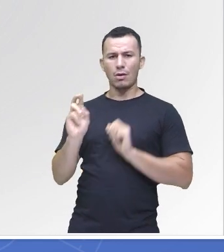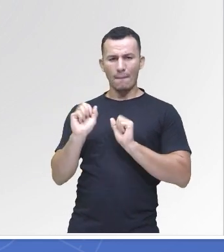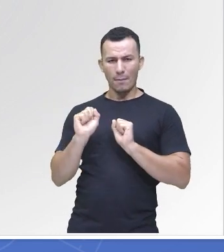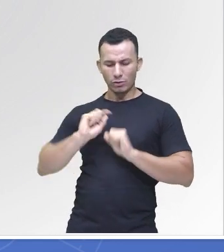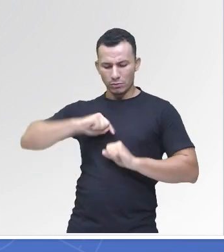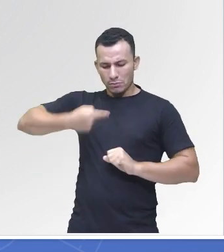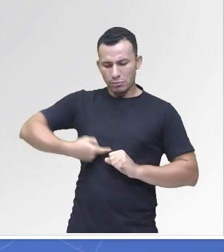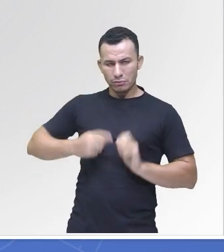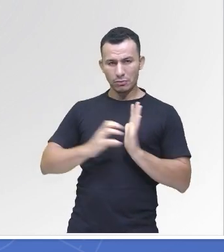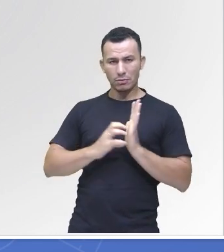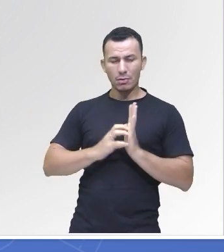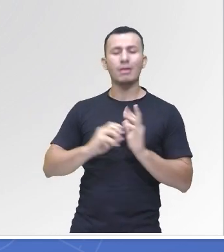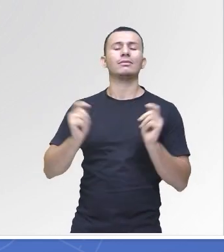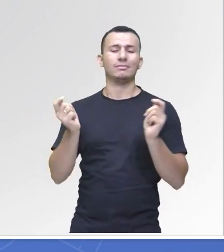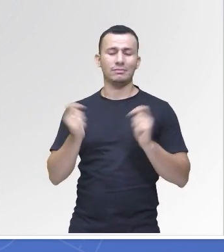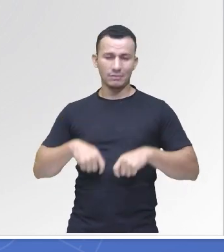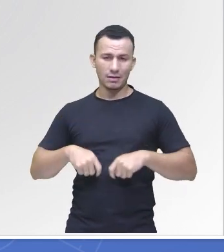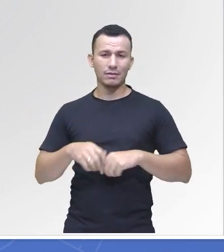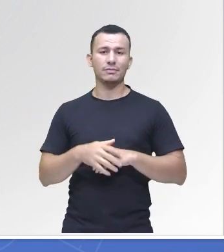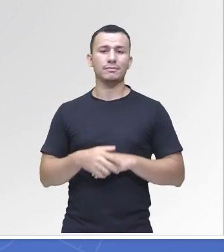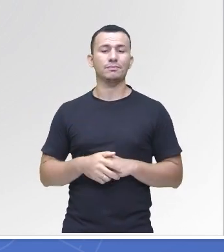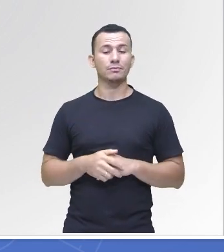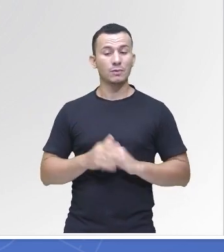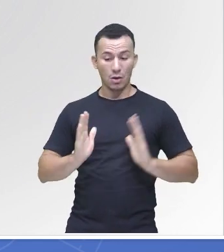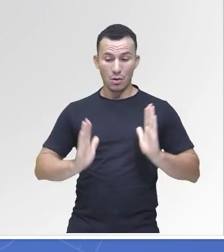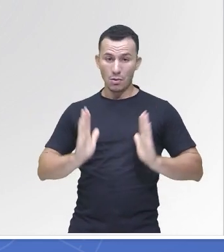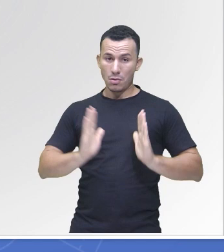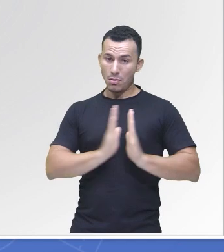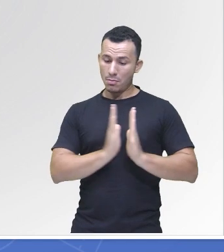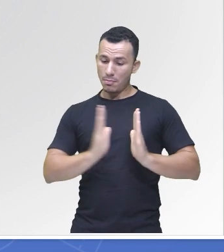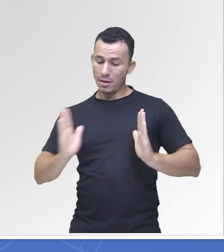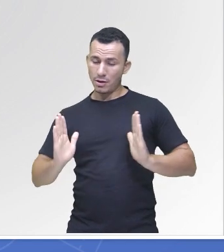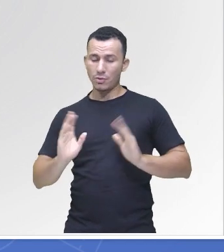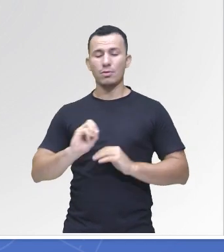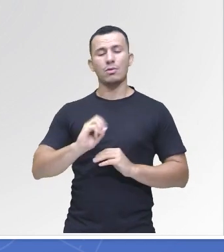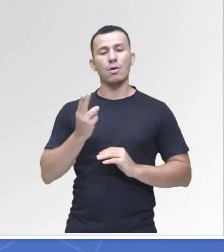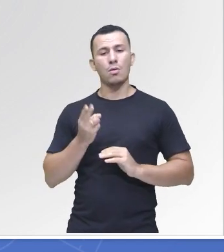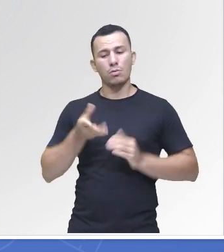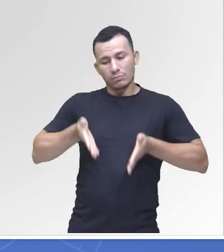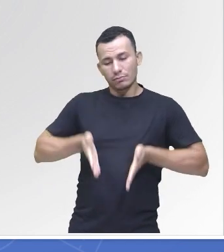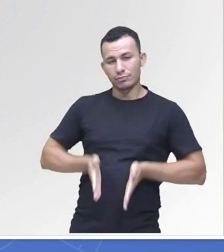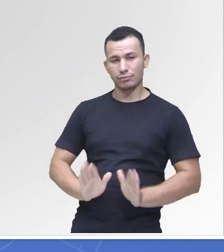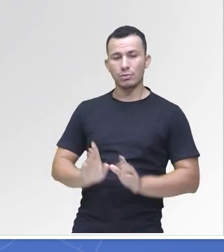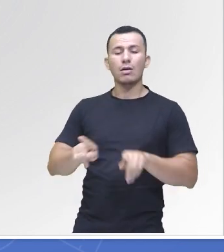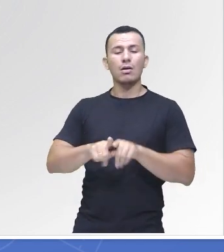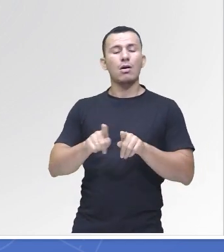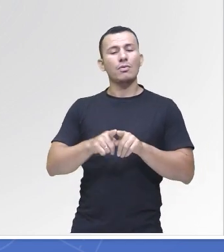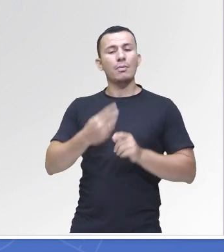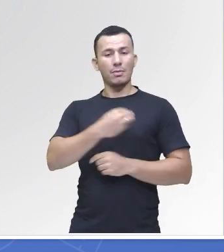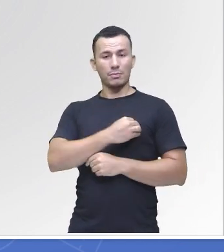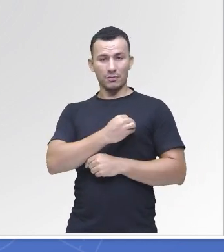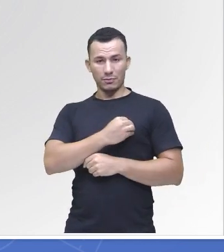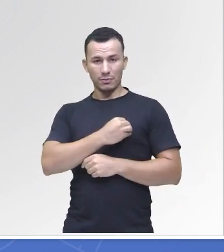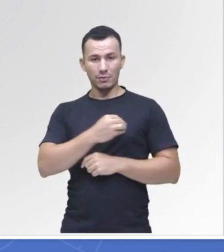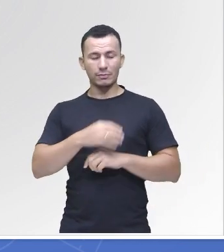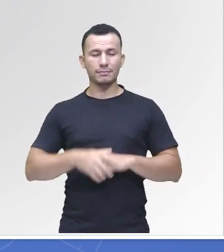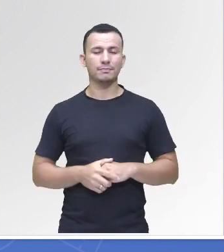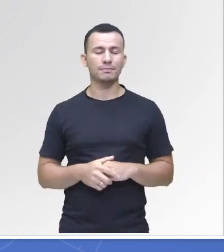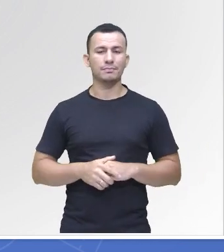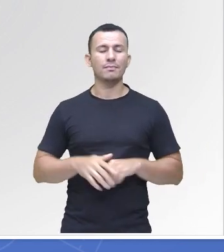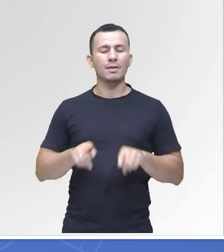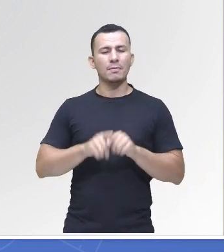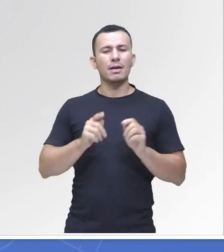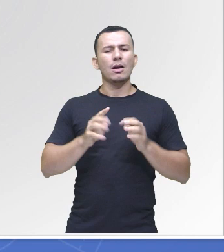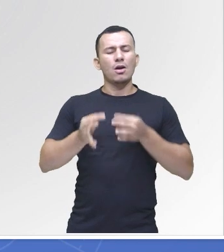filho durante a gestação, durante o parto ou também durante a amamentação. E aí um pré-natal